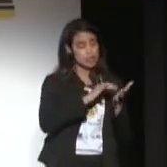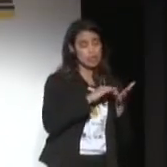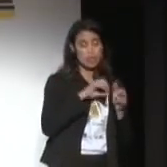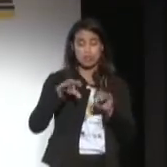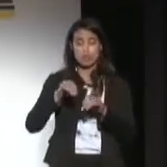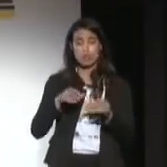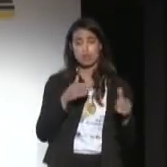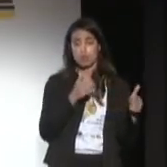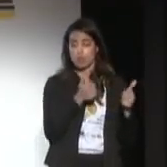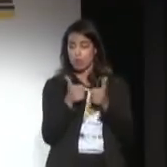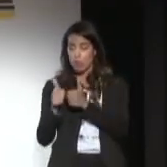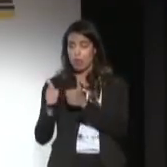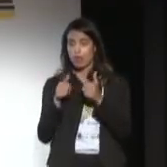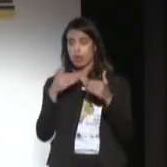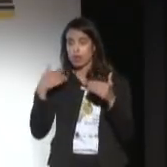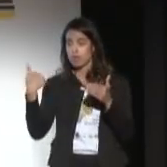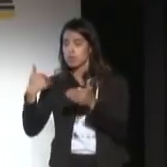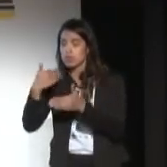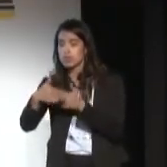processo?